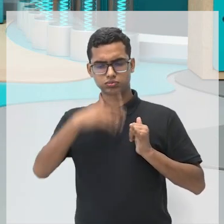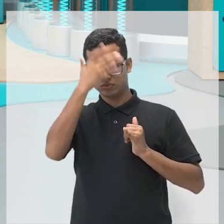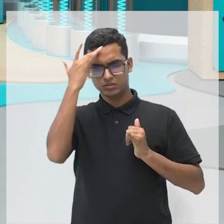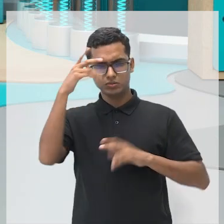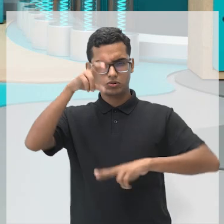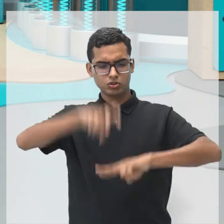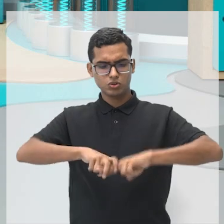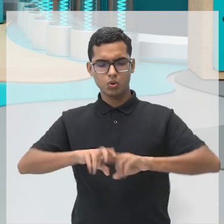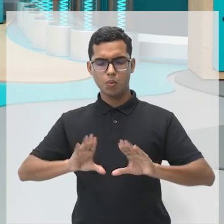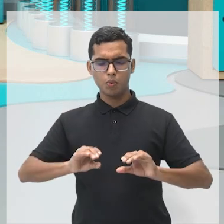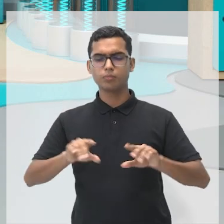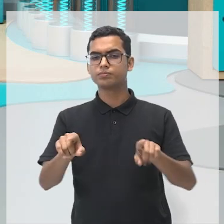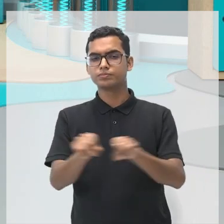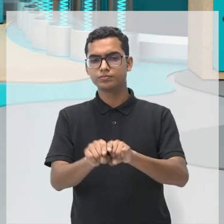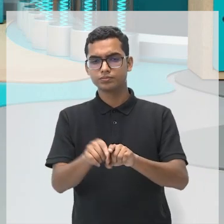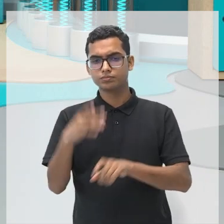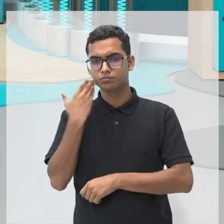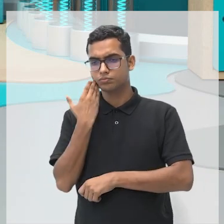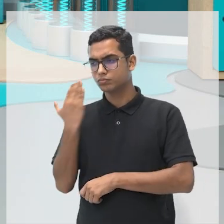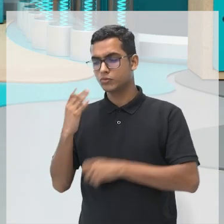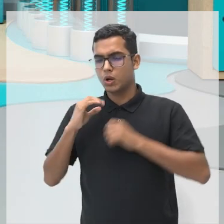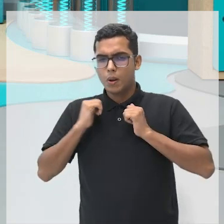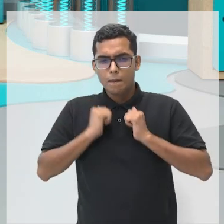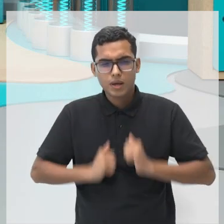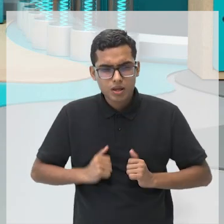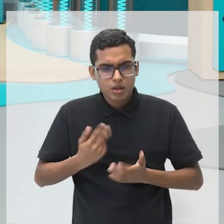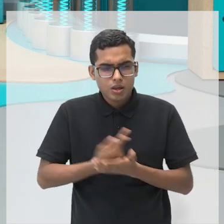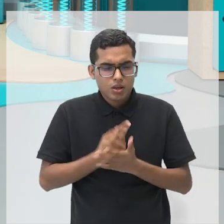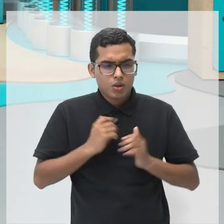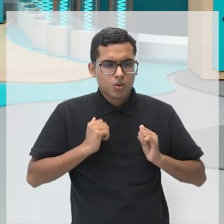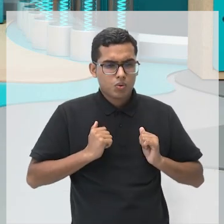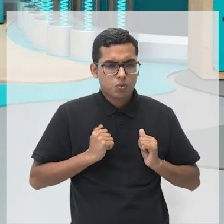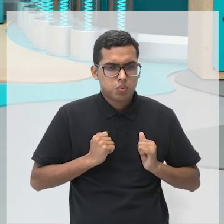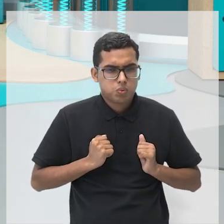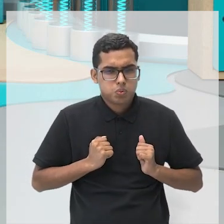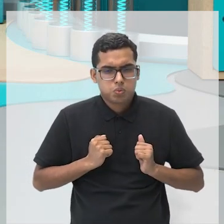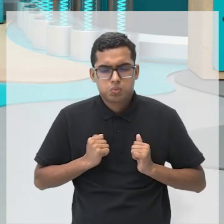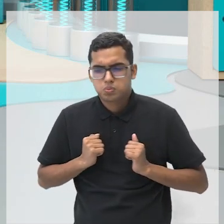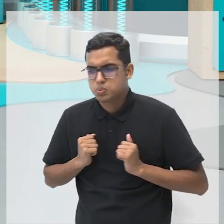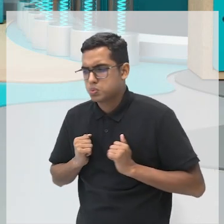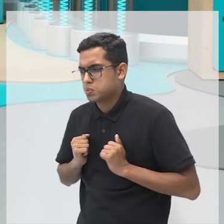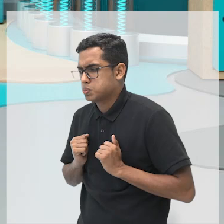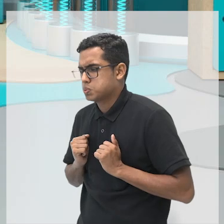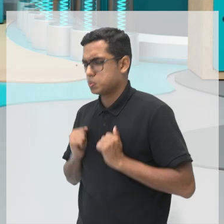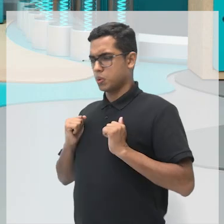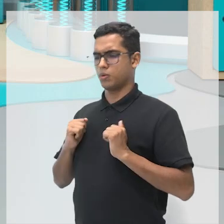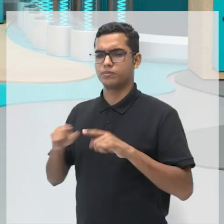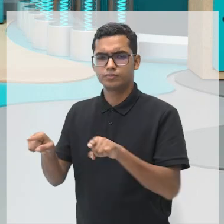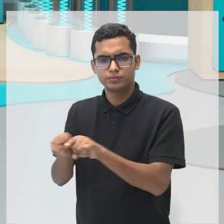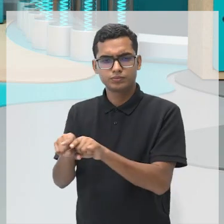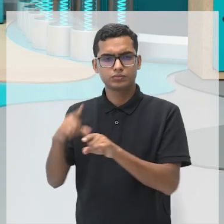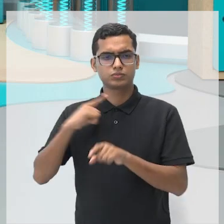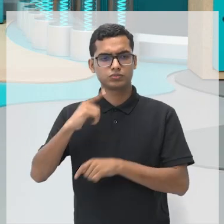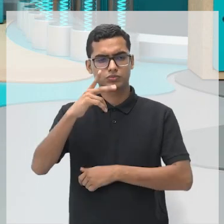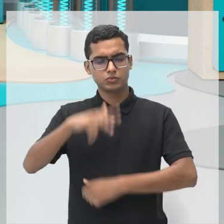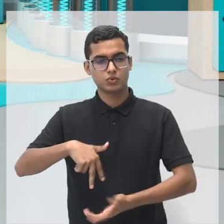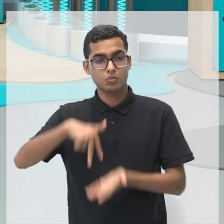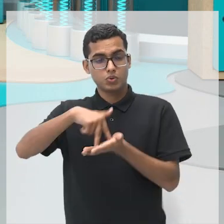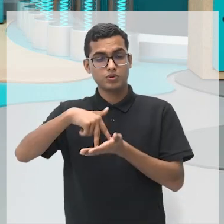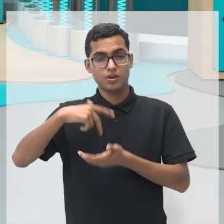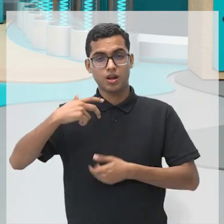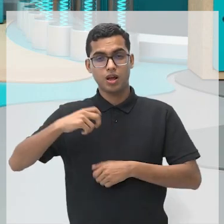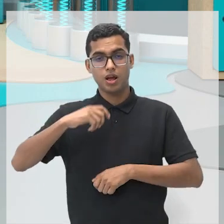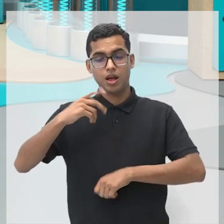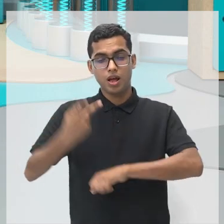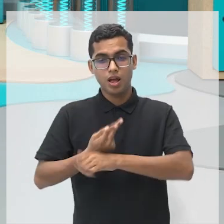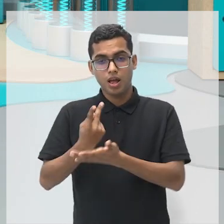lá no sofá, o excesso de peso na mochila, o rapazinho, ou a postura inadequada da mocinha lá sentada